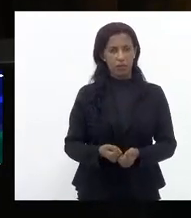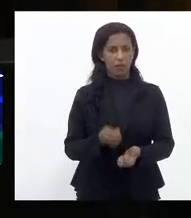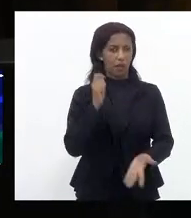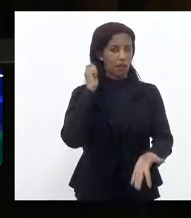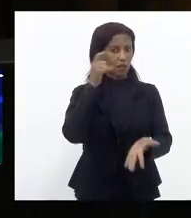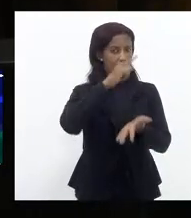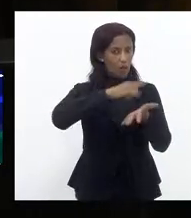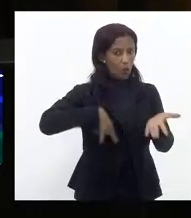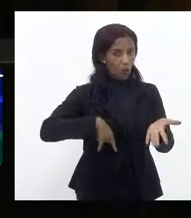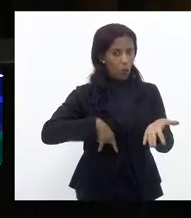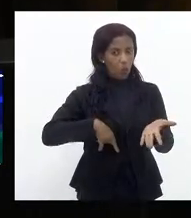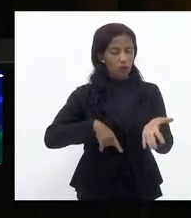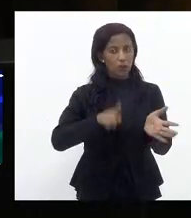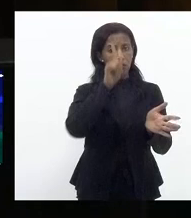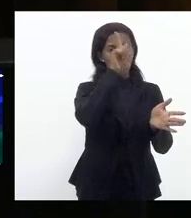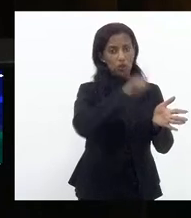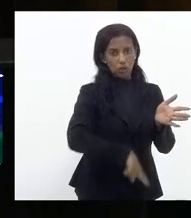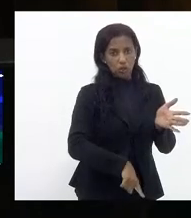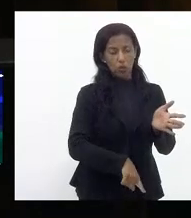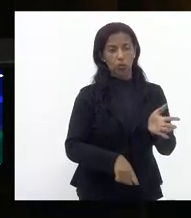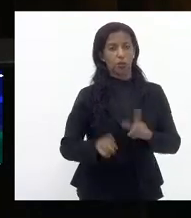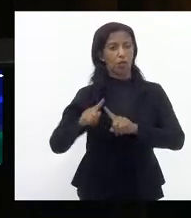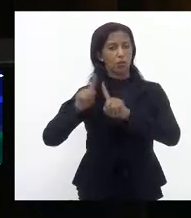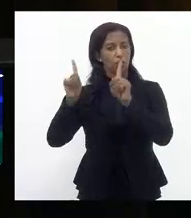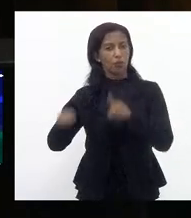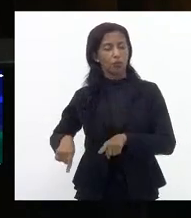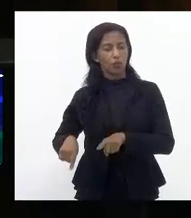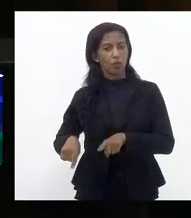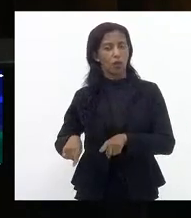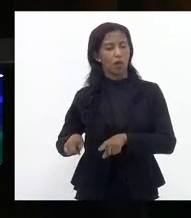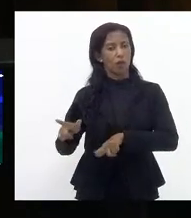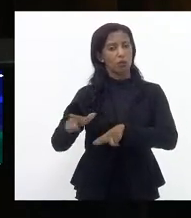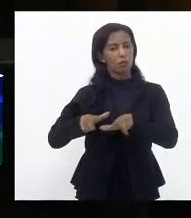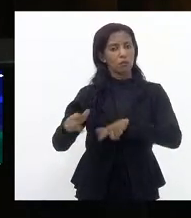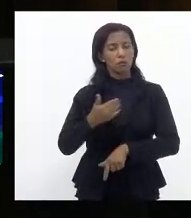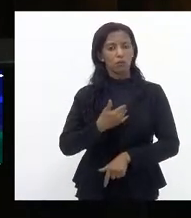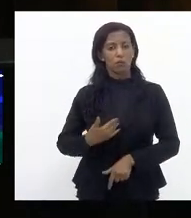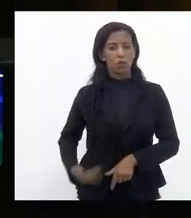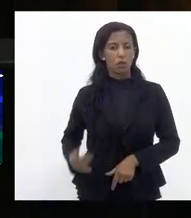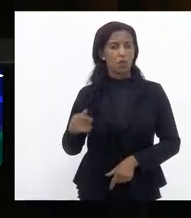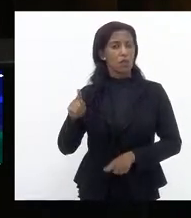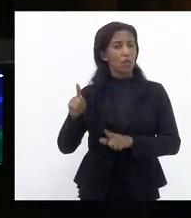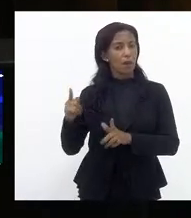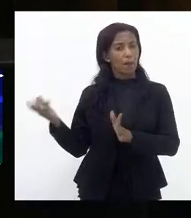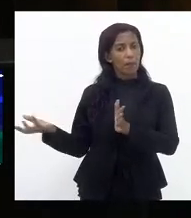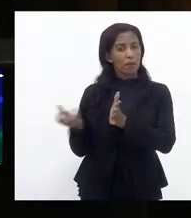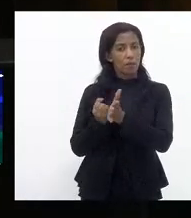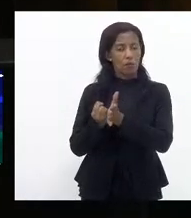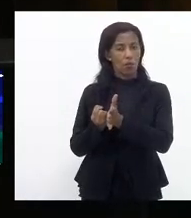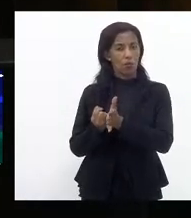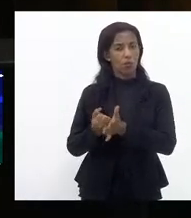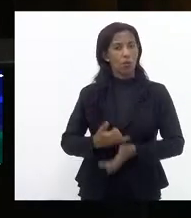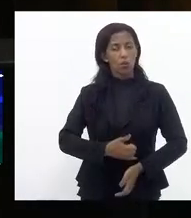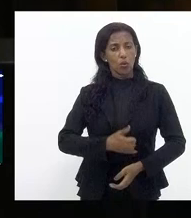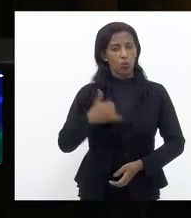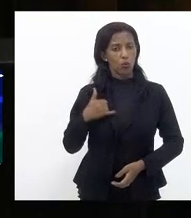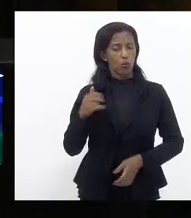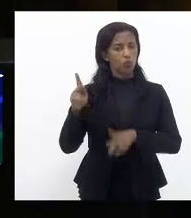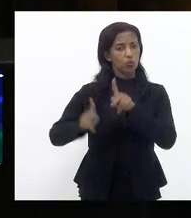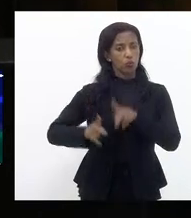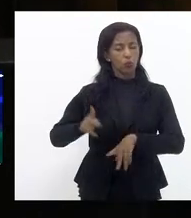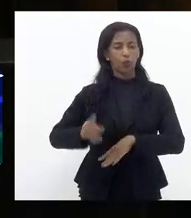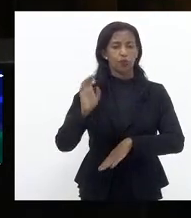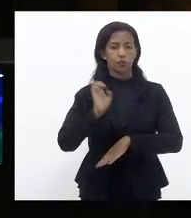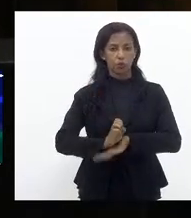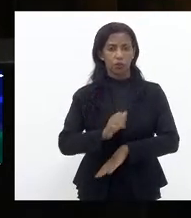seja debitada do servidor público, da servidora pública, que são indispensáveis, são patrimônio e orgulho do povo do